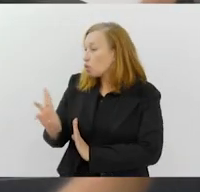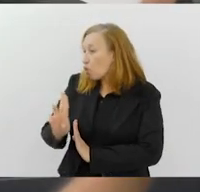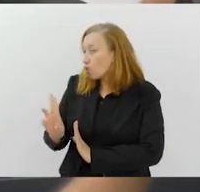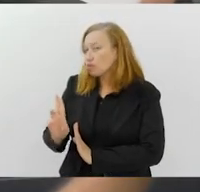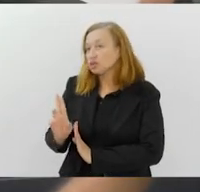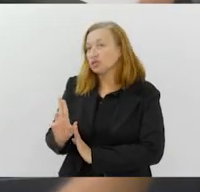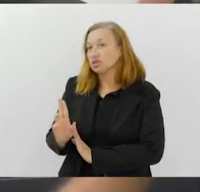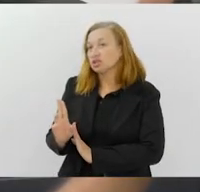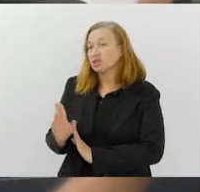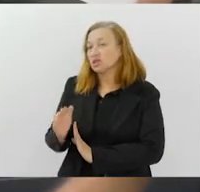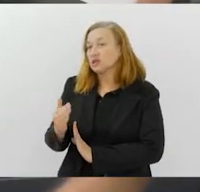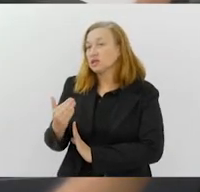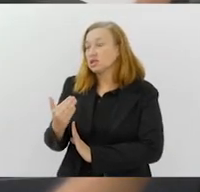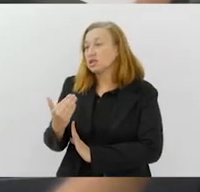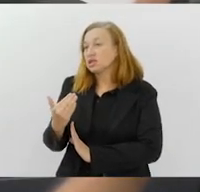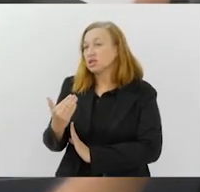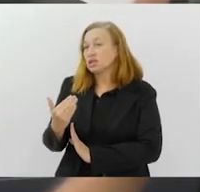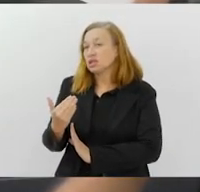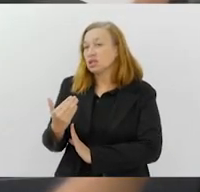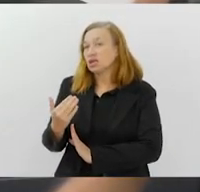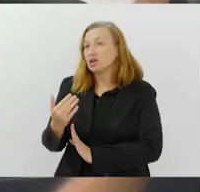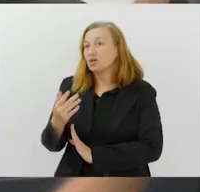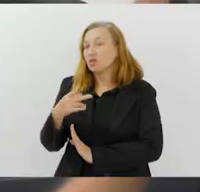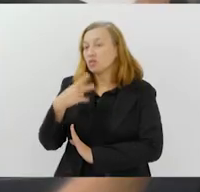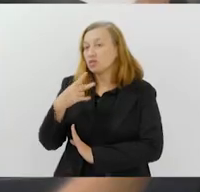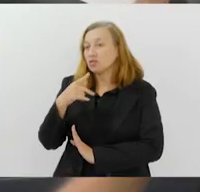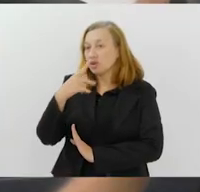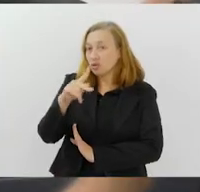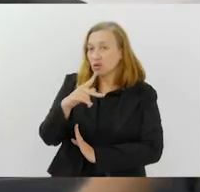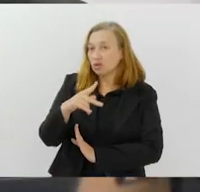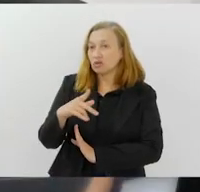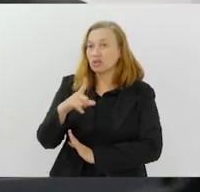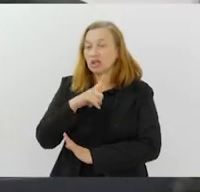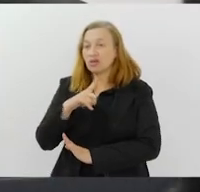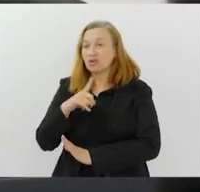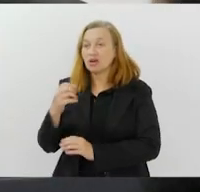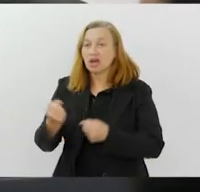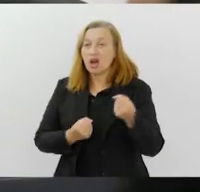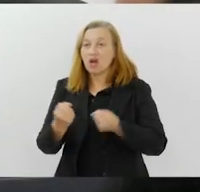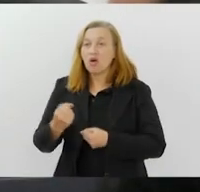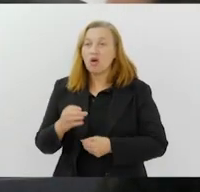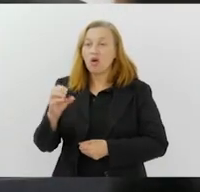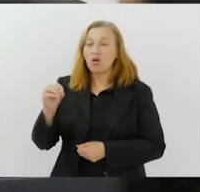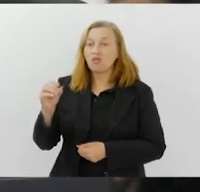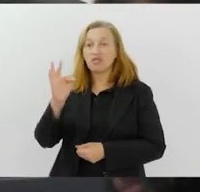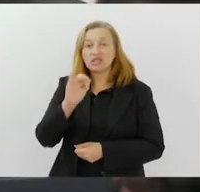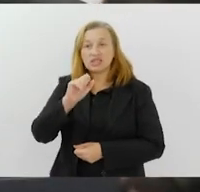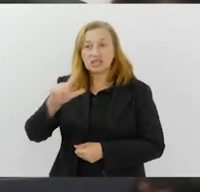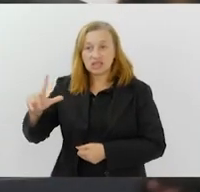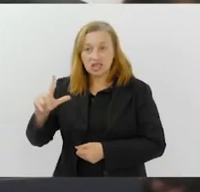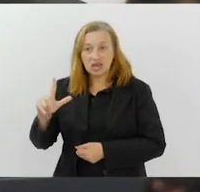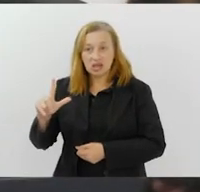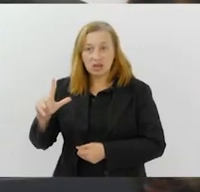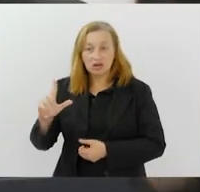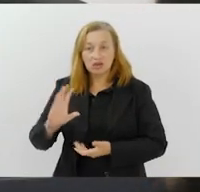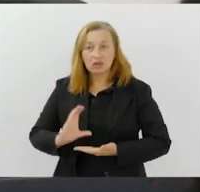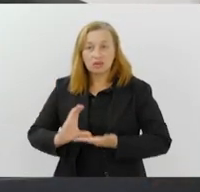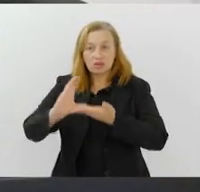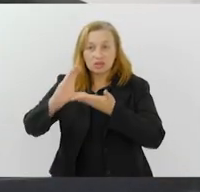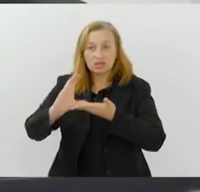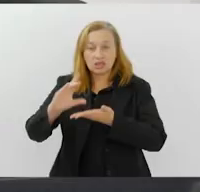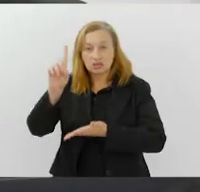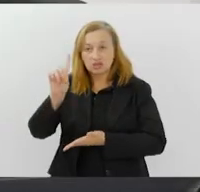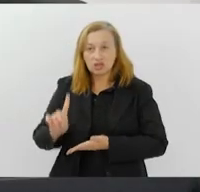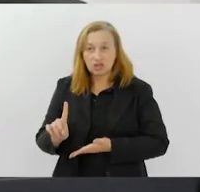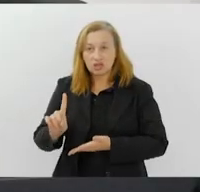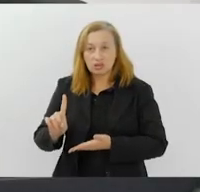não me pediu ele o outro falou que eu tenho carro oficial e não é carro é o carro oficial do Conselho Estadual dos direitos do